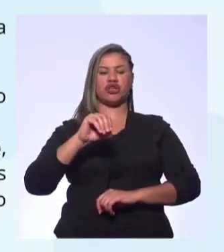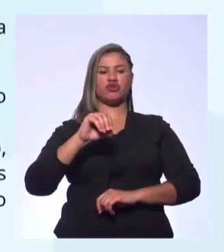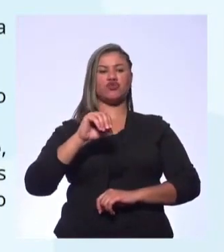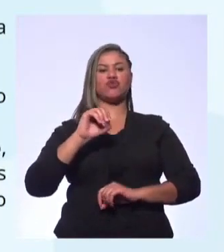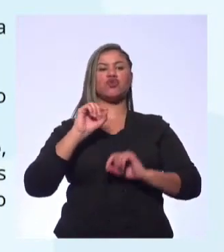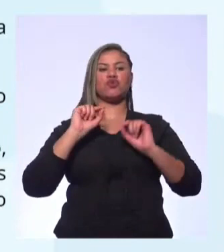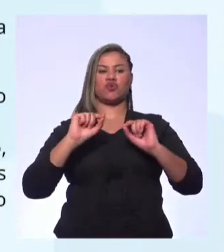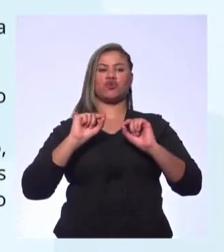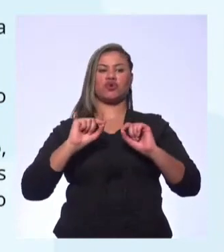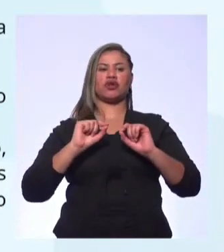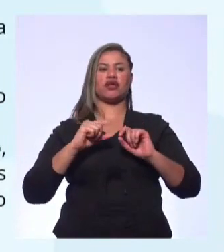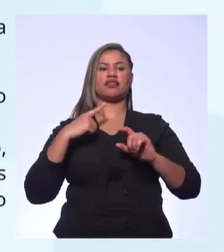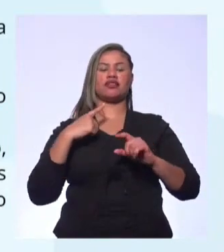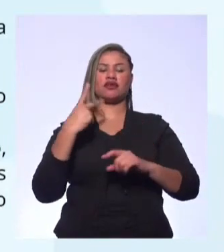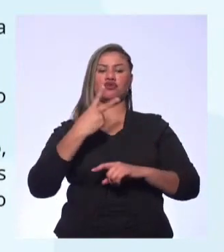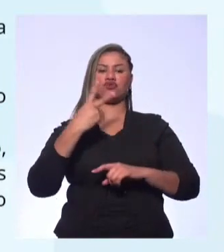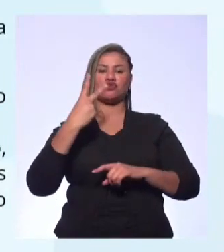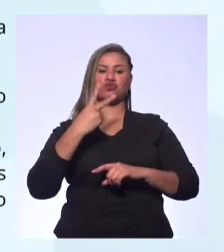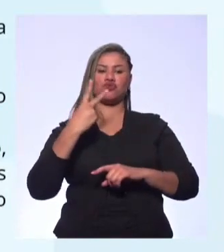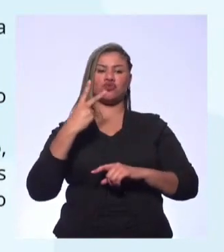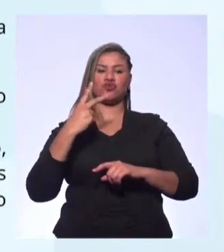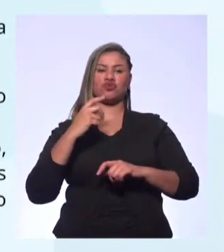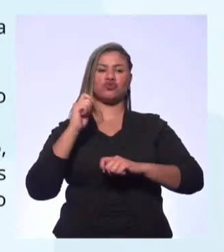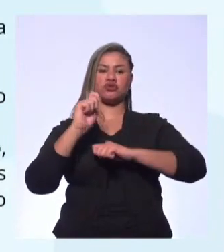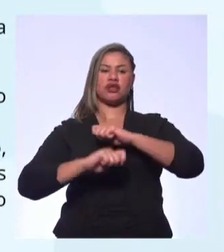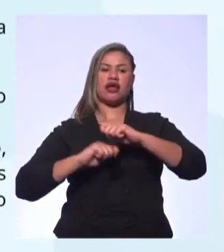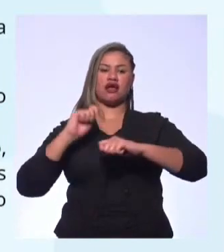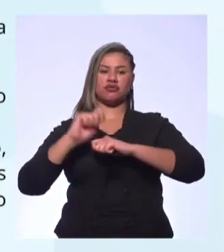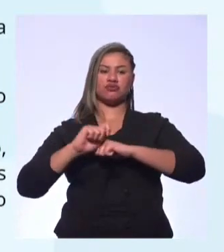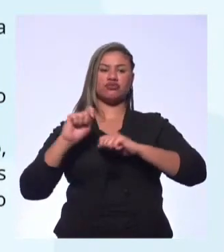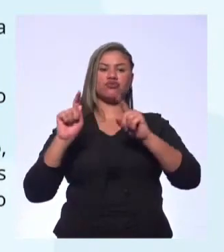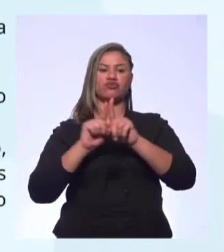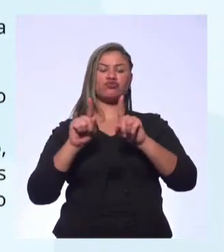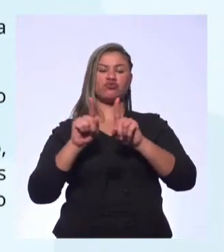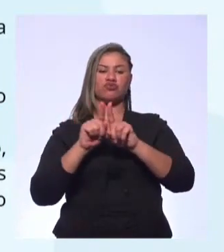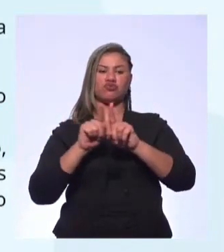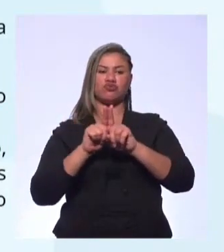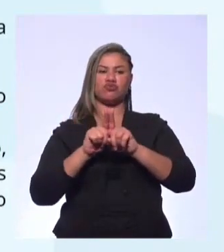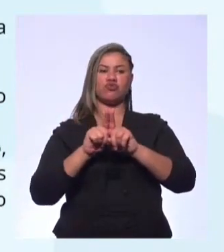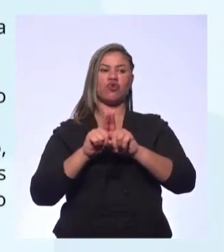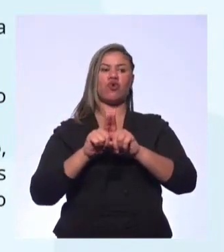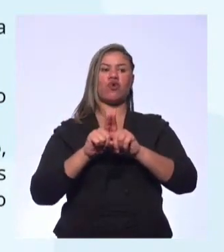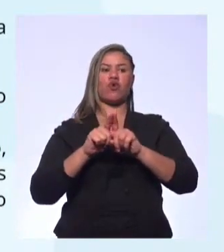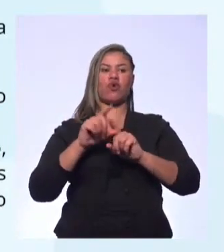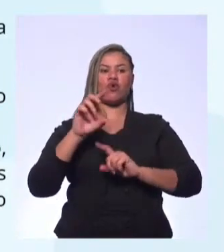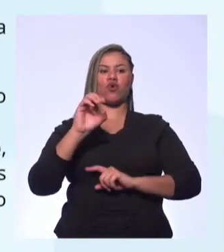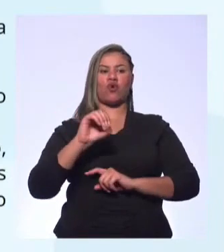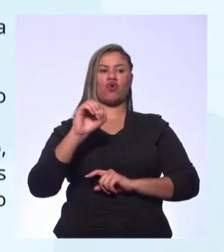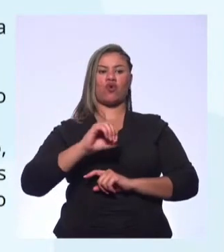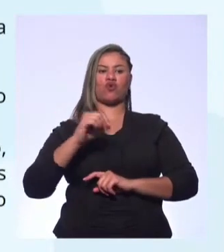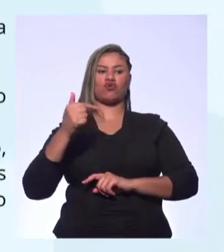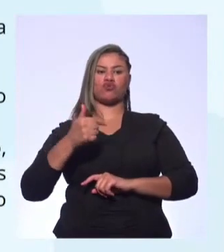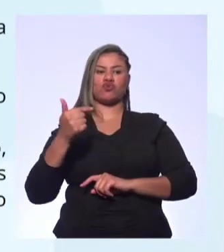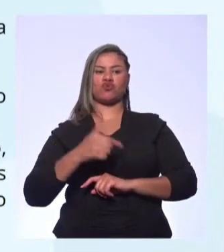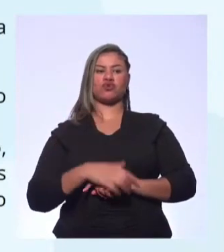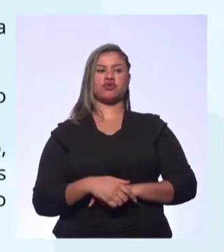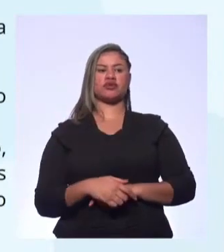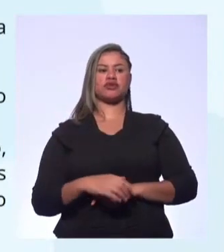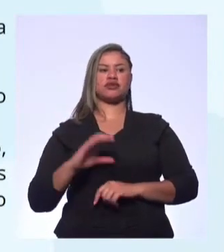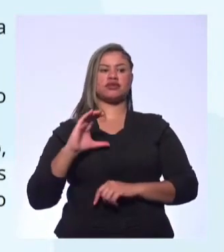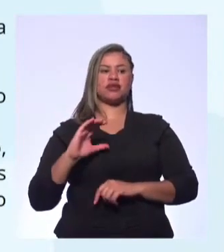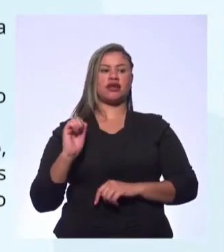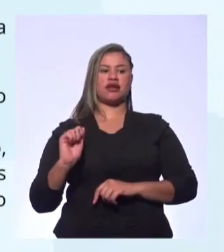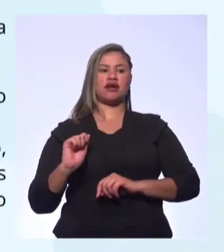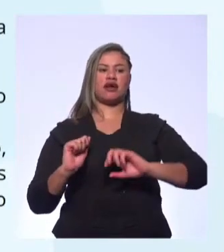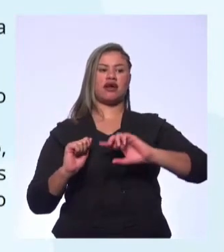formada por 2 átomos do elemento oxigênio. O de baixo, Ca, entre parênteses, OH2.